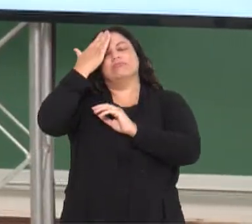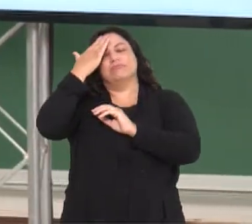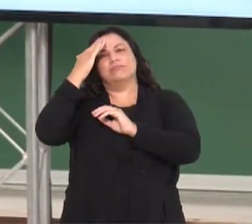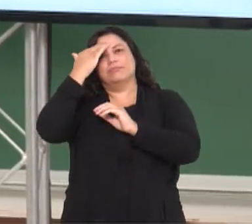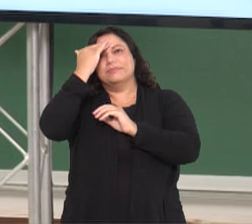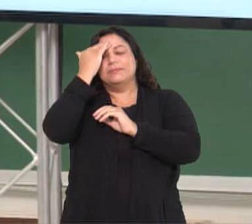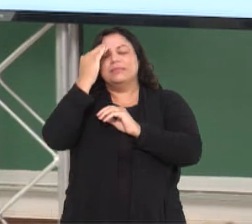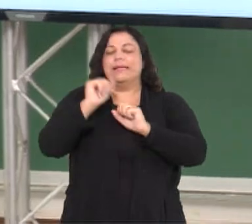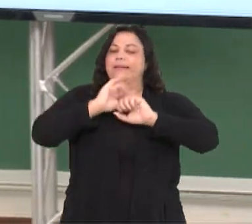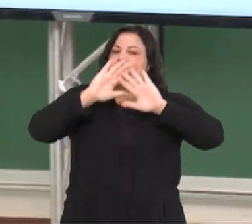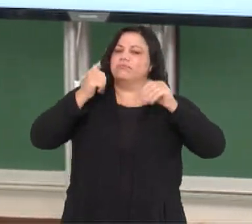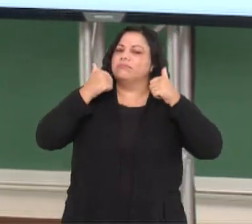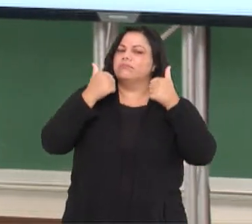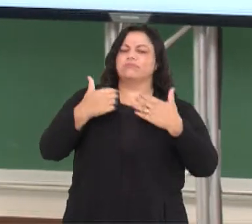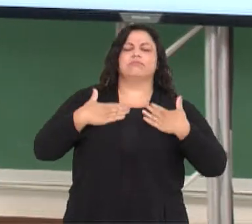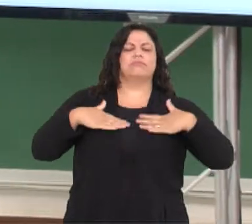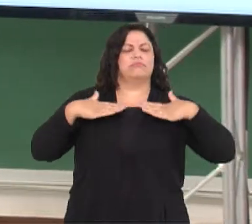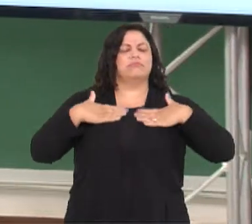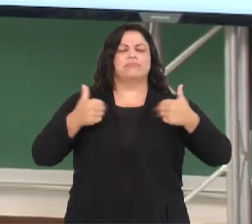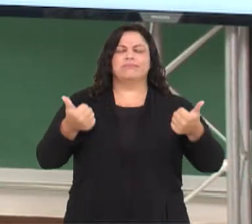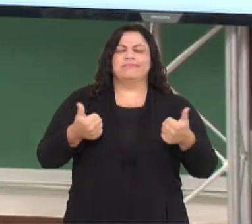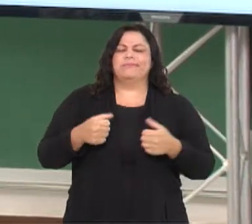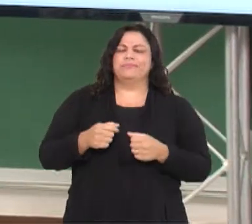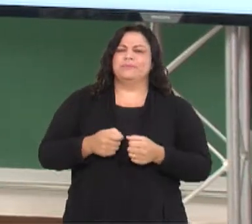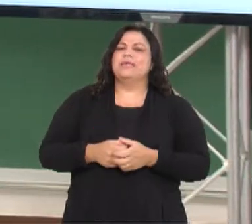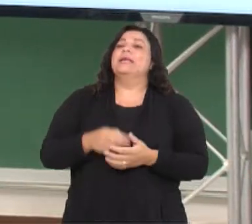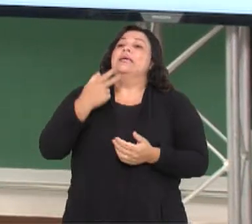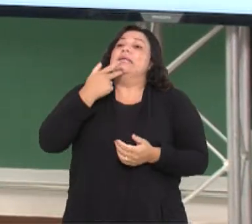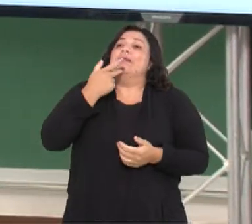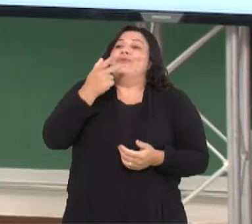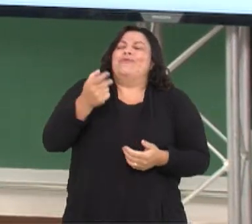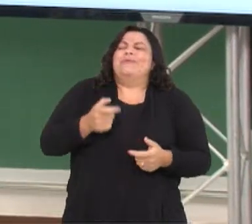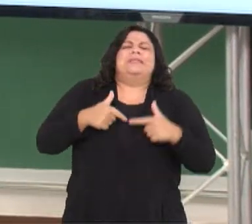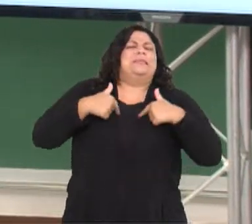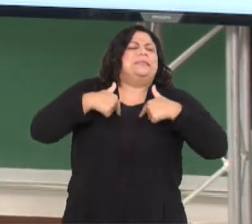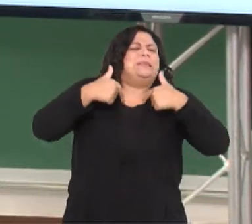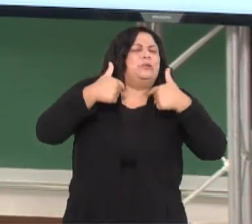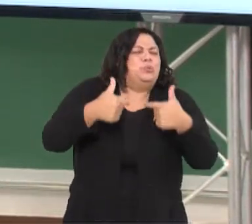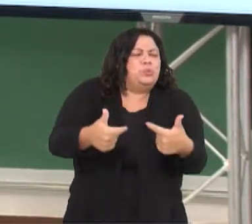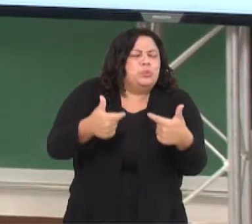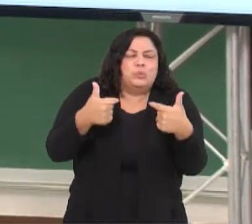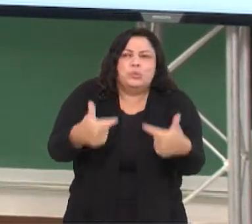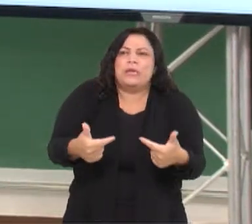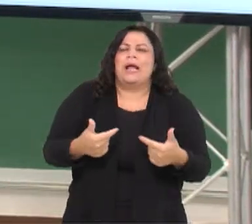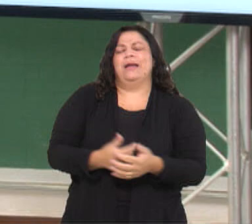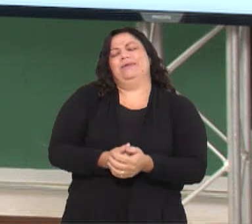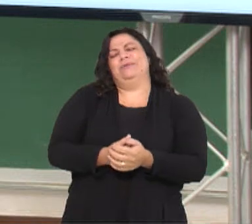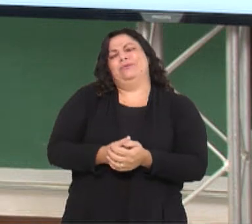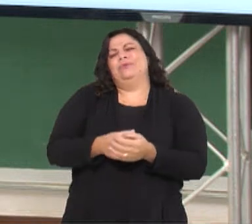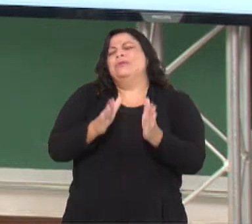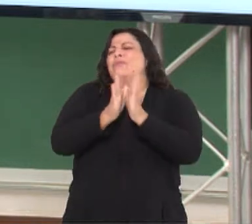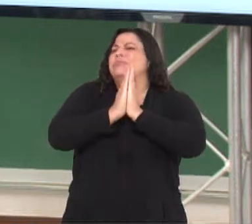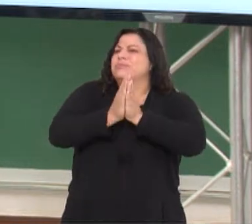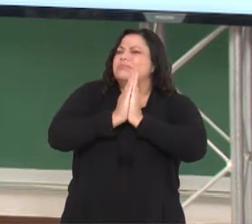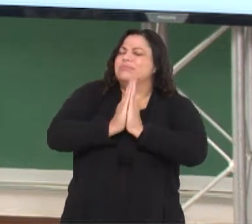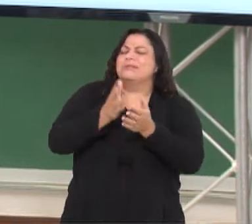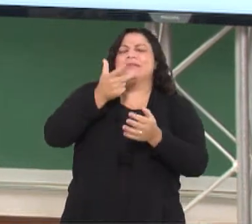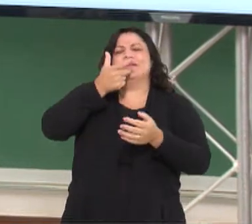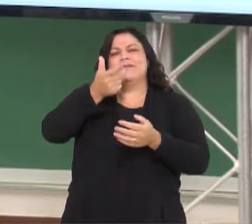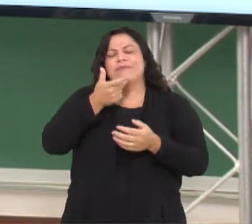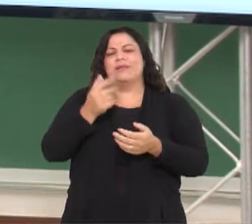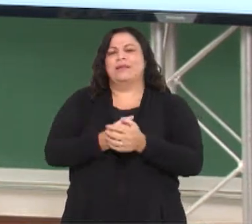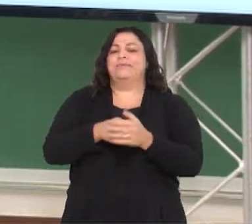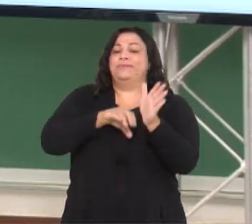gente, insisto, sou chato. Acesse o Google Classroom, interaja com o seu professor, interaja com